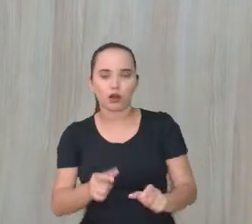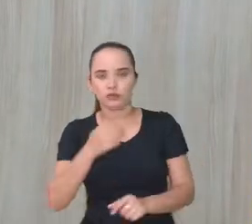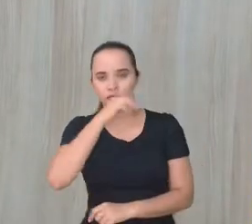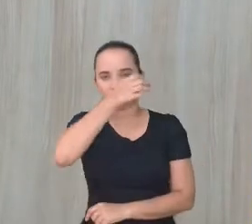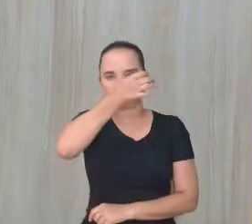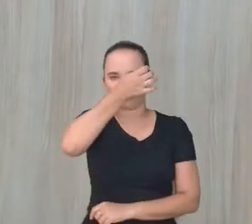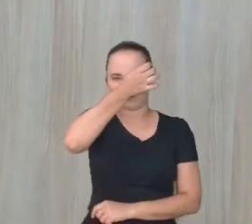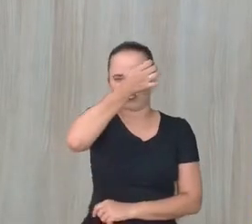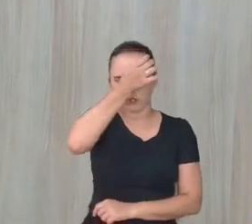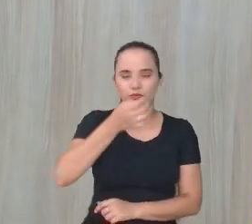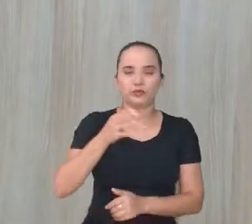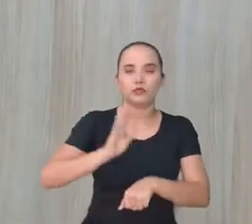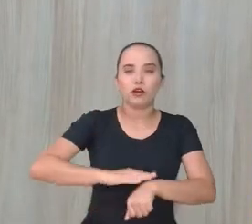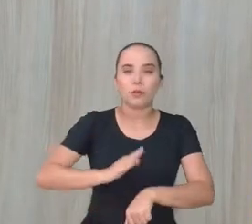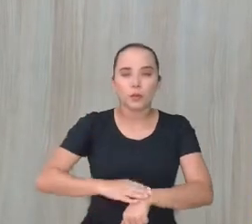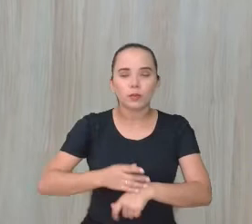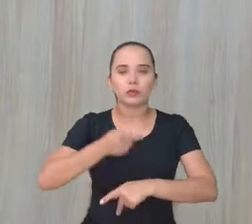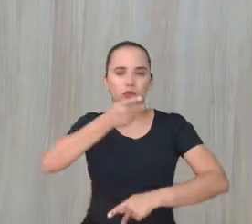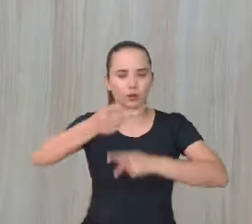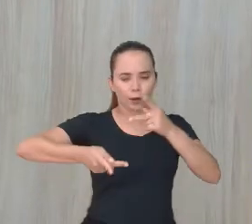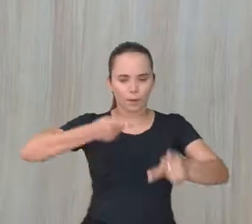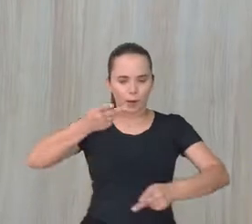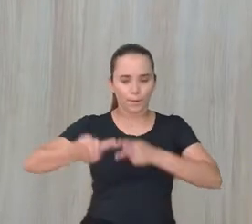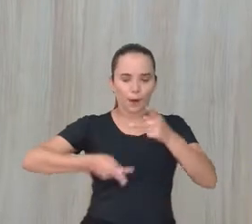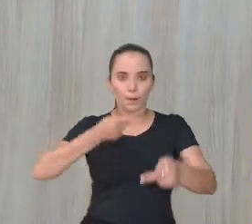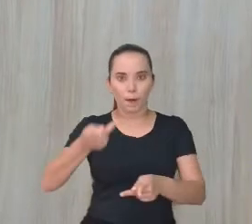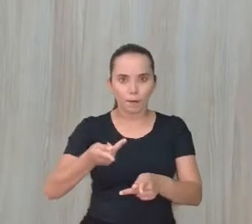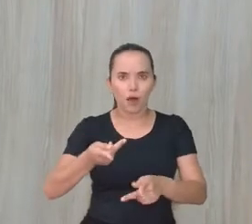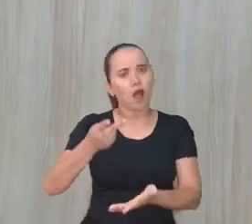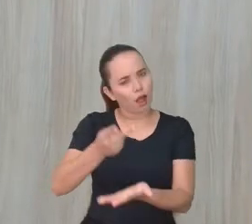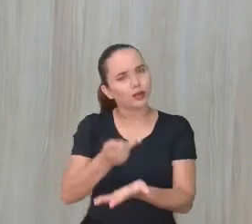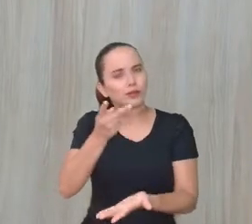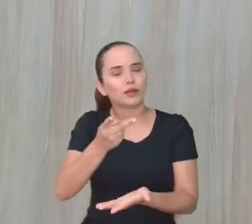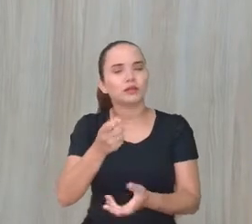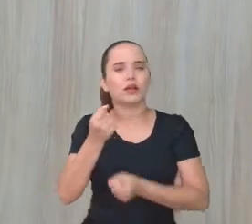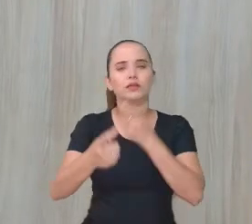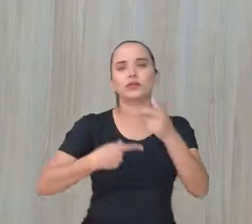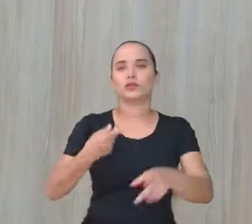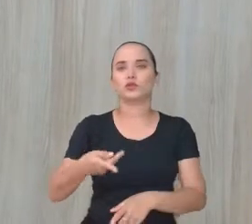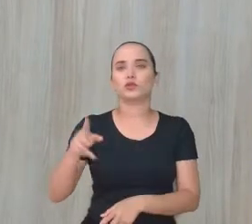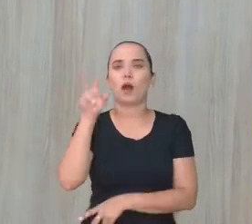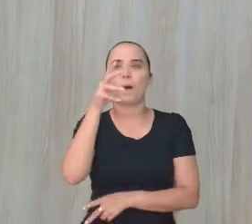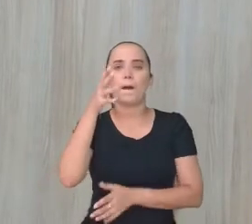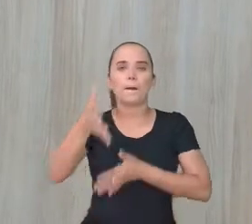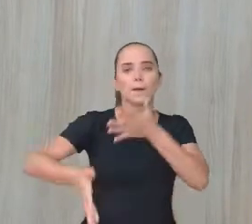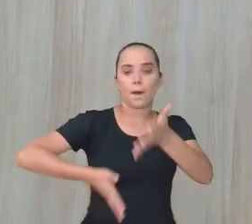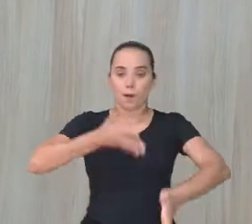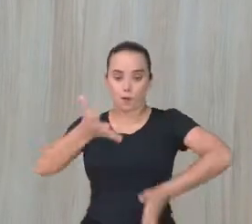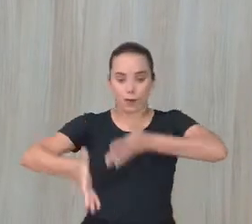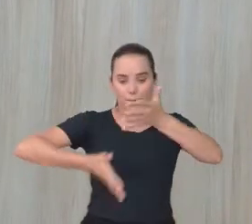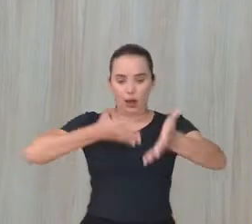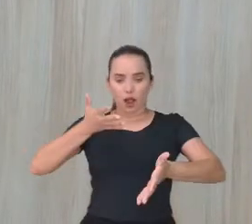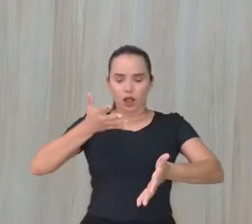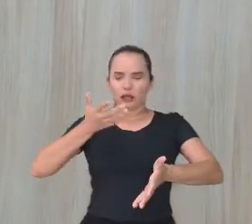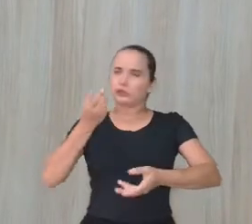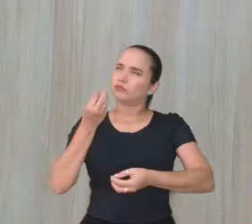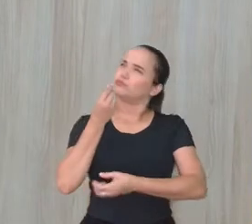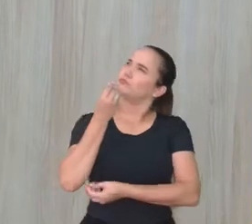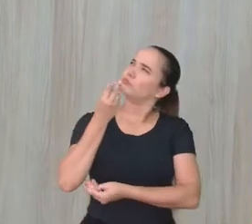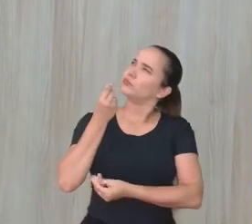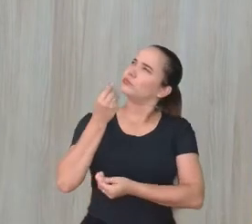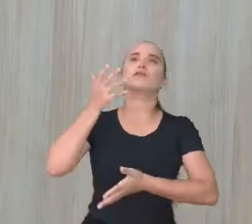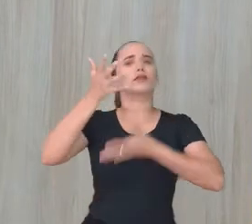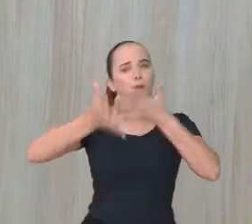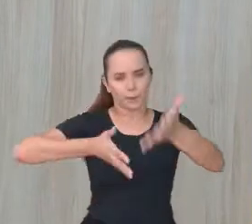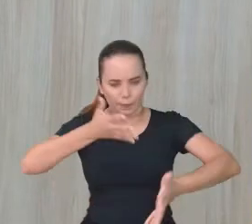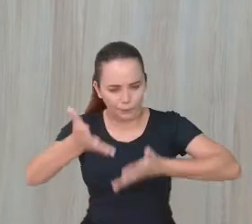falando espontaneamente, acontece isso, né? A gente para um pouquinho, pensa, repete. Às vezes, diz uma palavra e